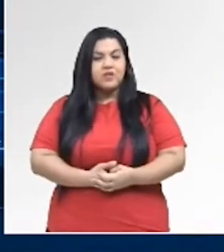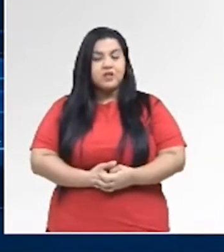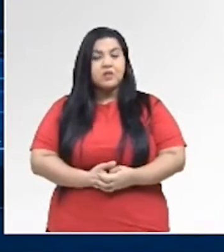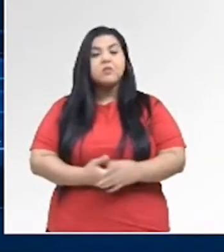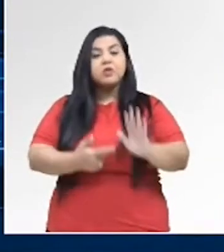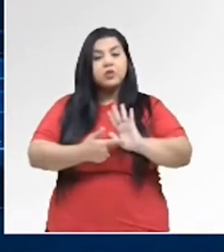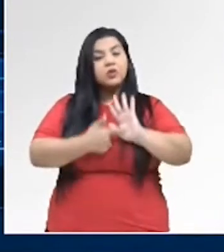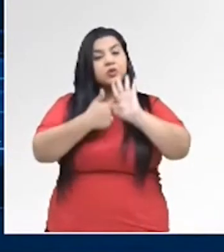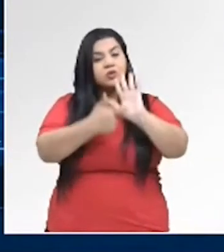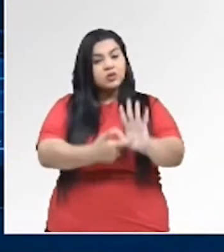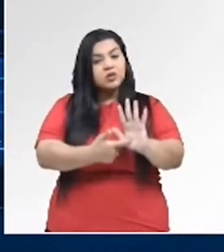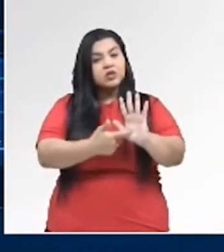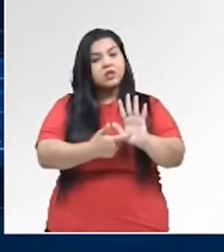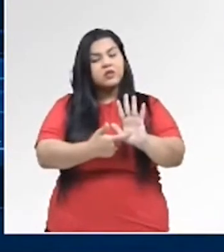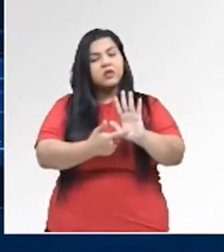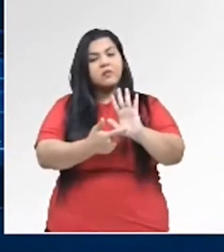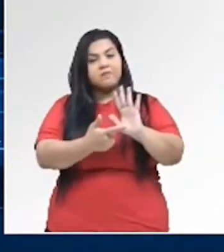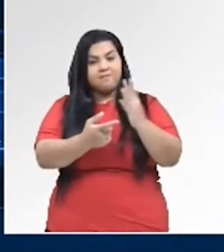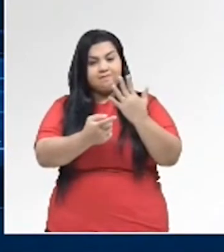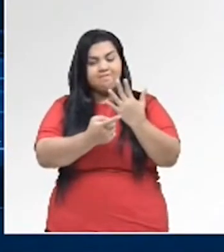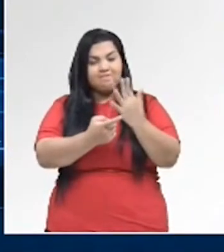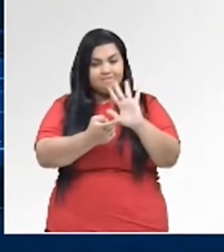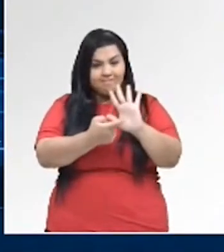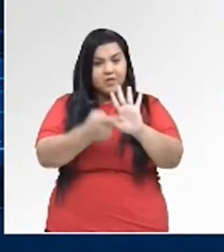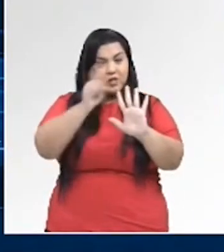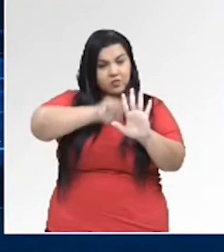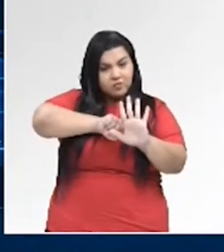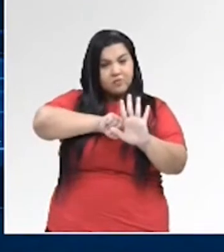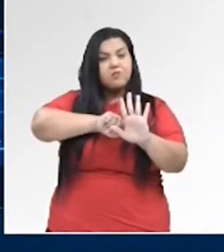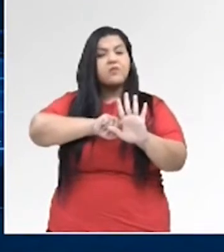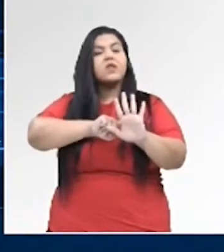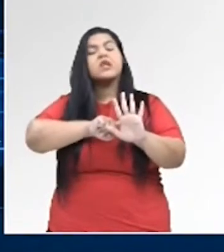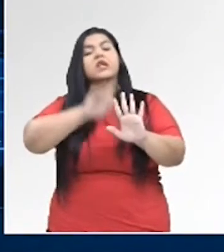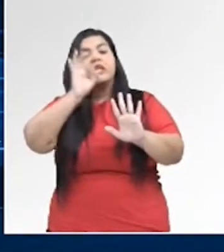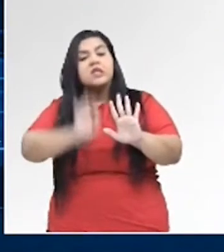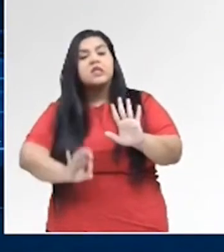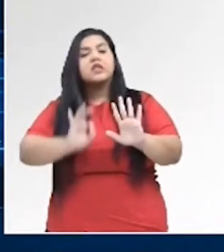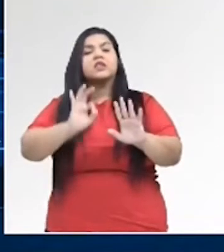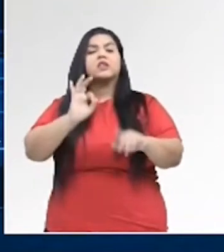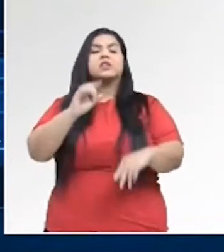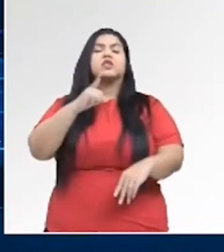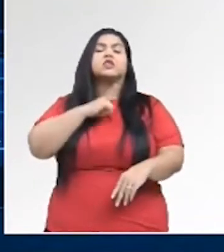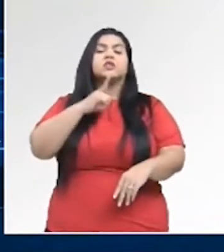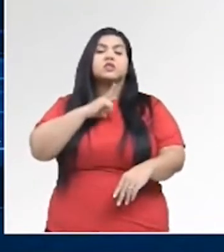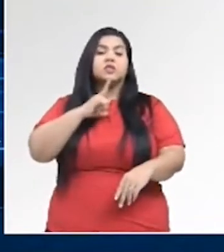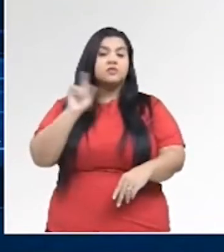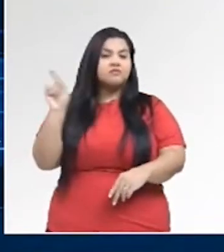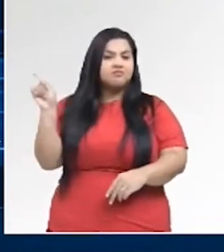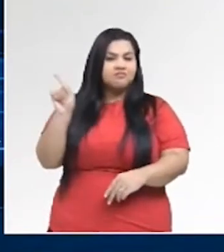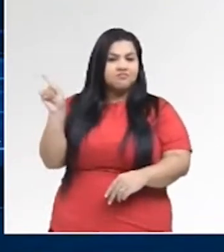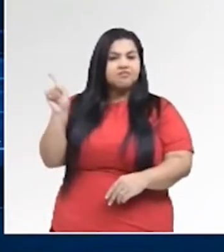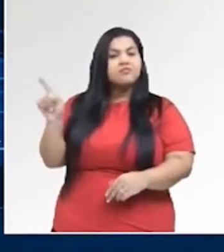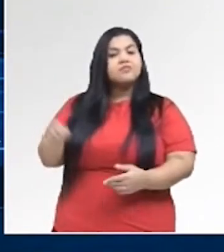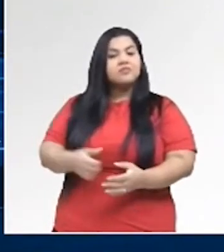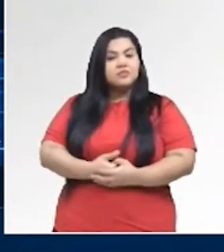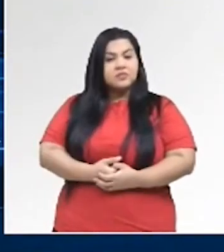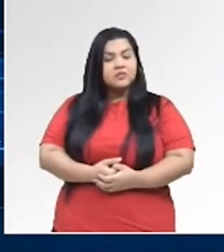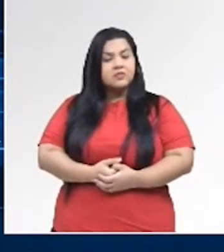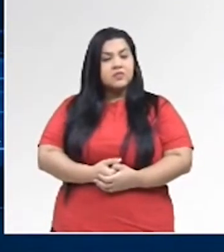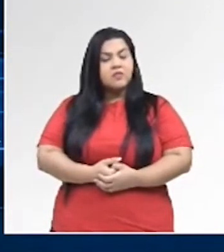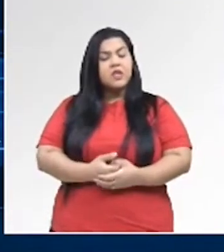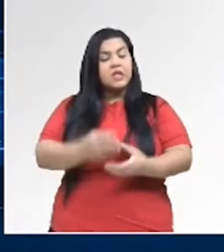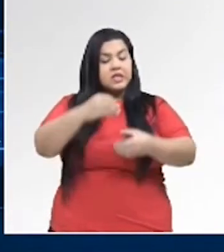Identificando aí como uma metáfora, né? Então, que de certo tinham matado o tempo, esses patinhos, dentro